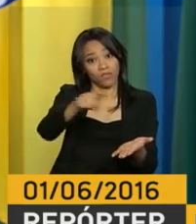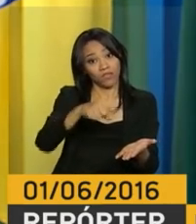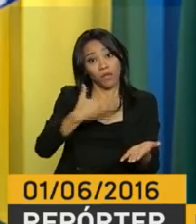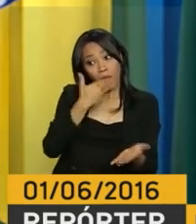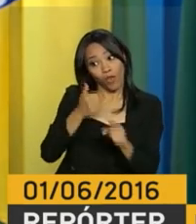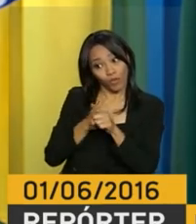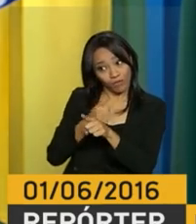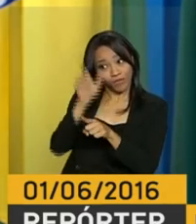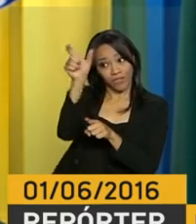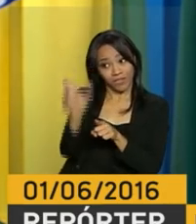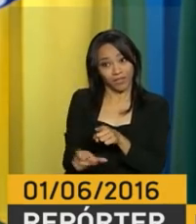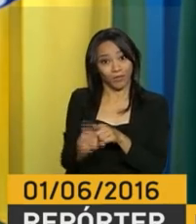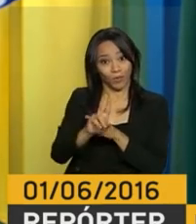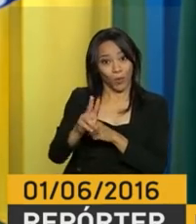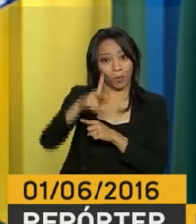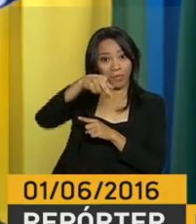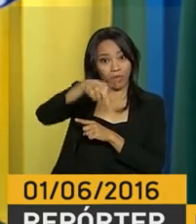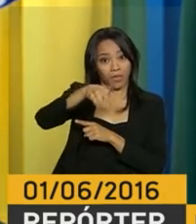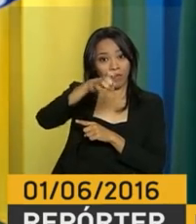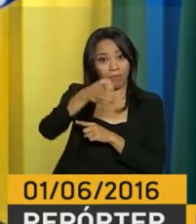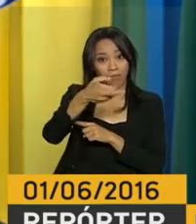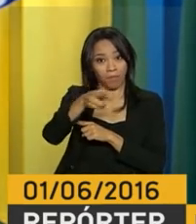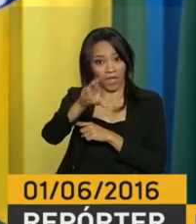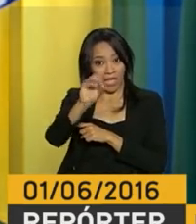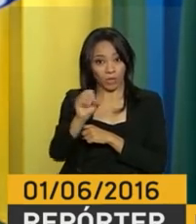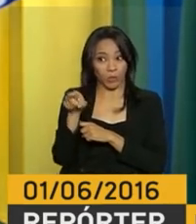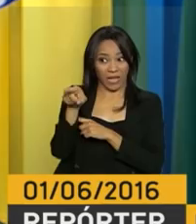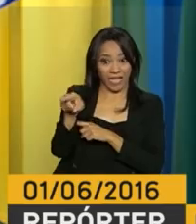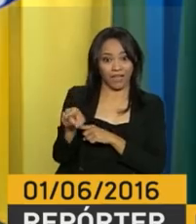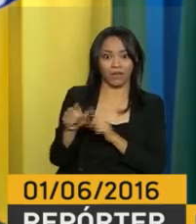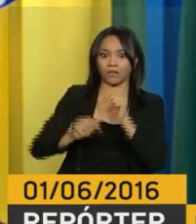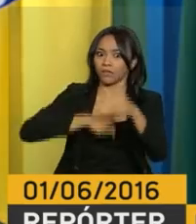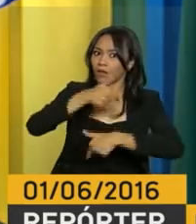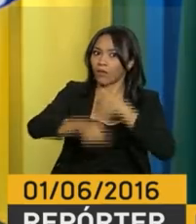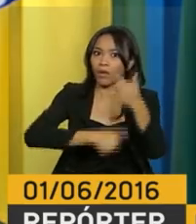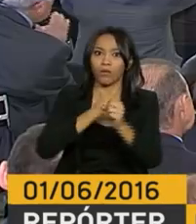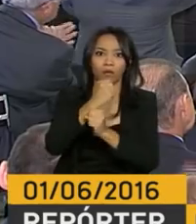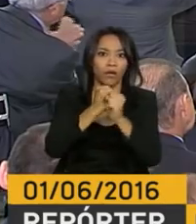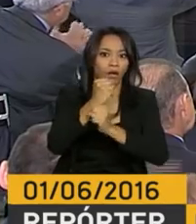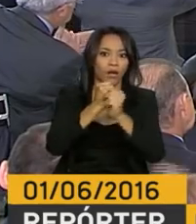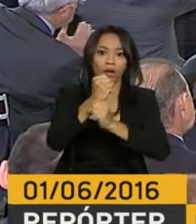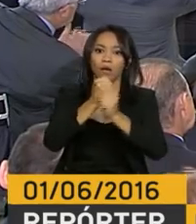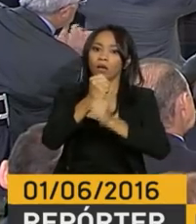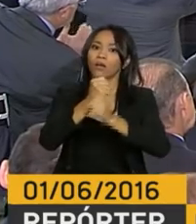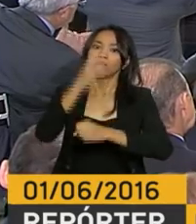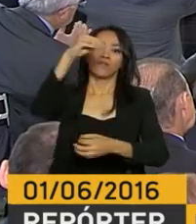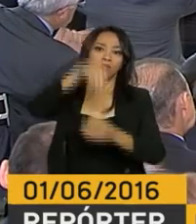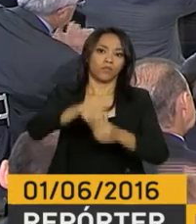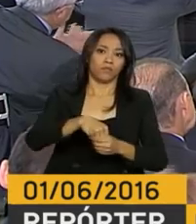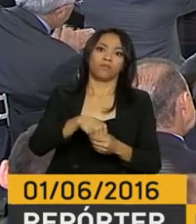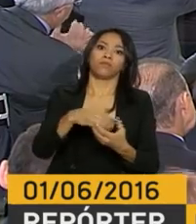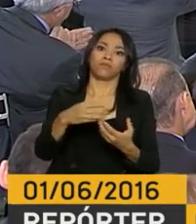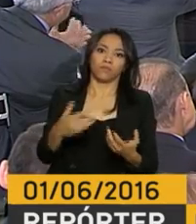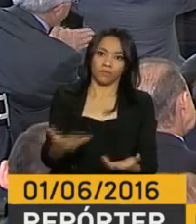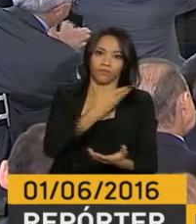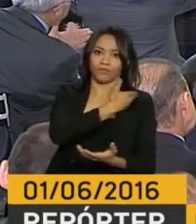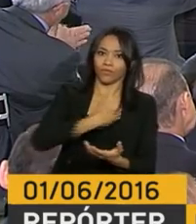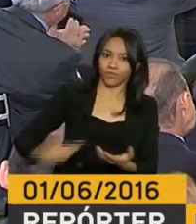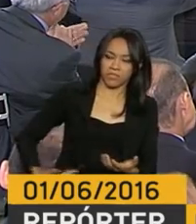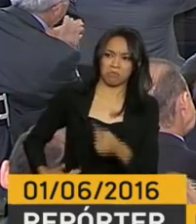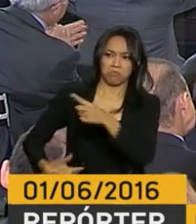pelo parente que dedicou grande parte de sua vida ao serviço público com imensa dedicação e